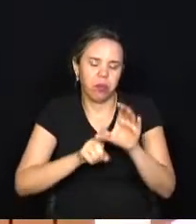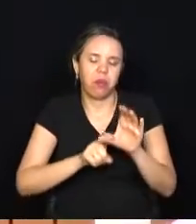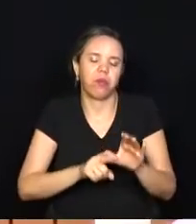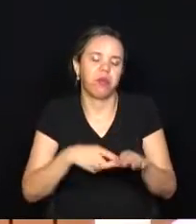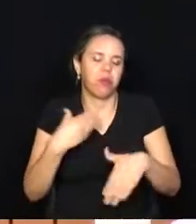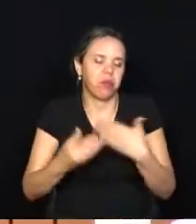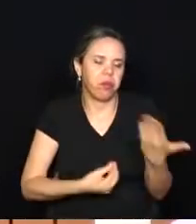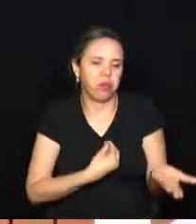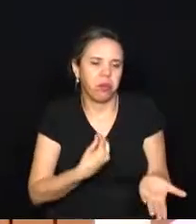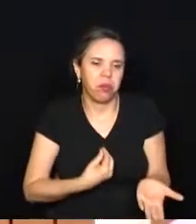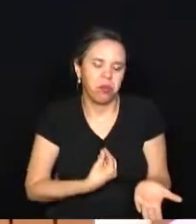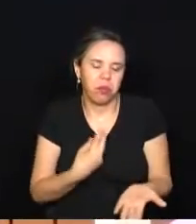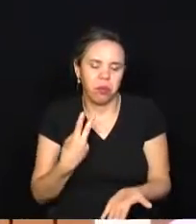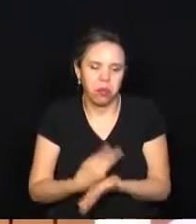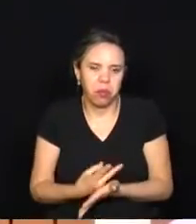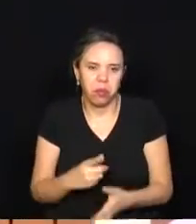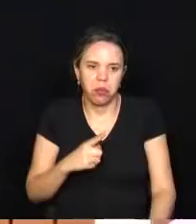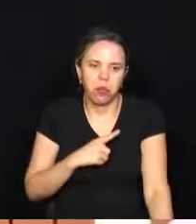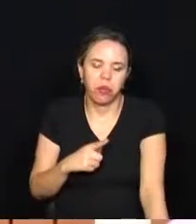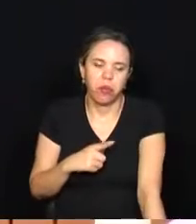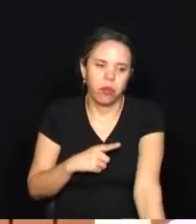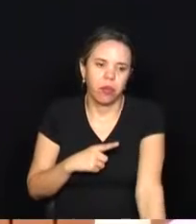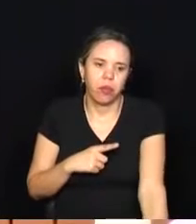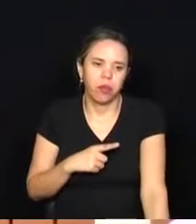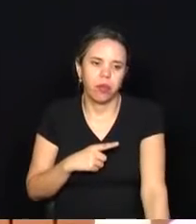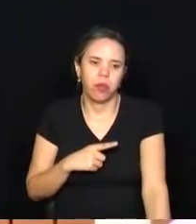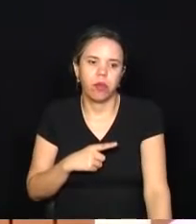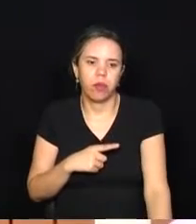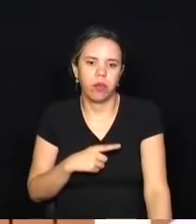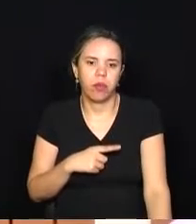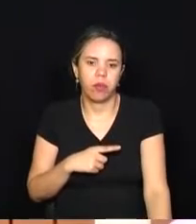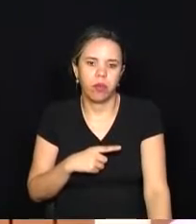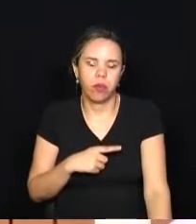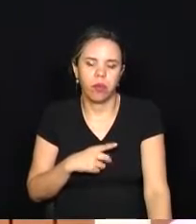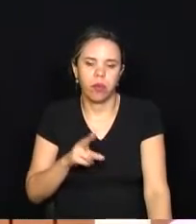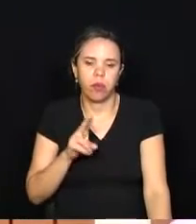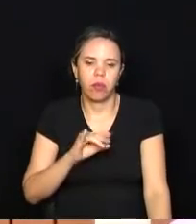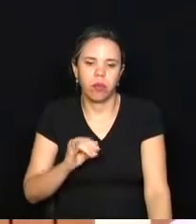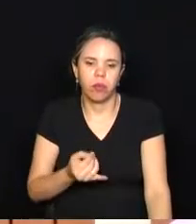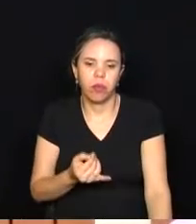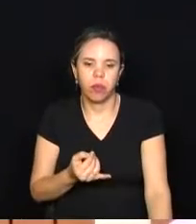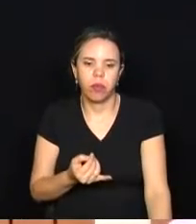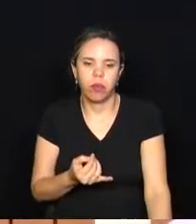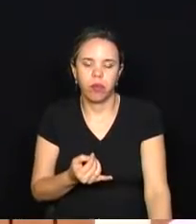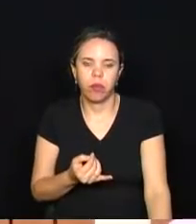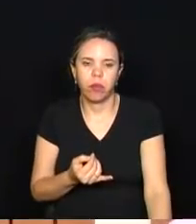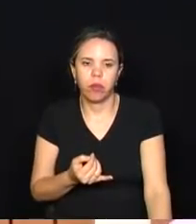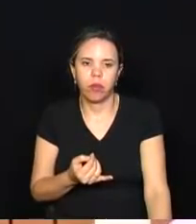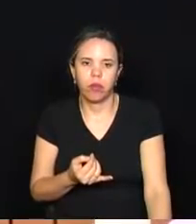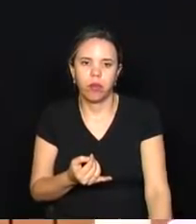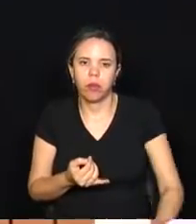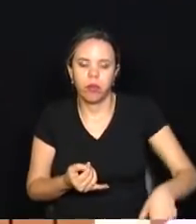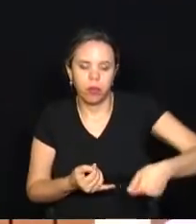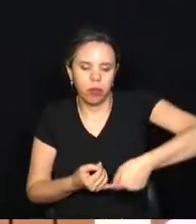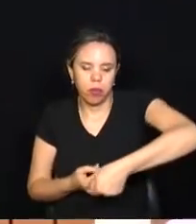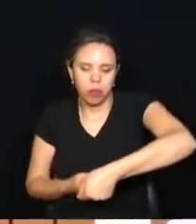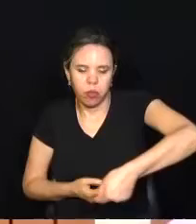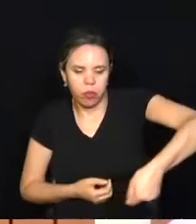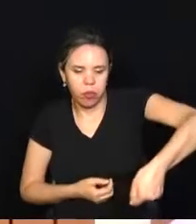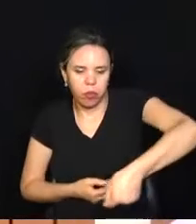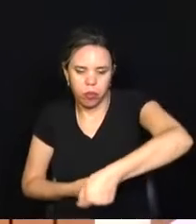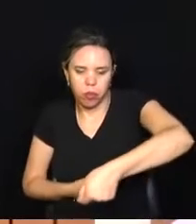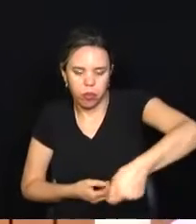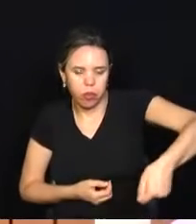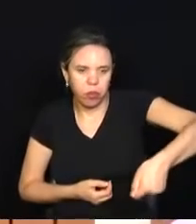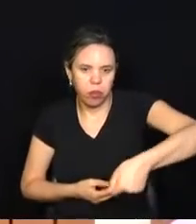diária, mesmo que ela tenha algum componente de utilização de órtese, como uma bengala,